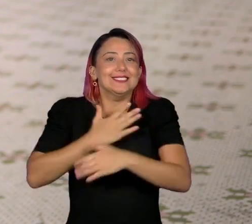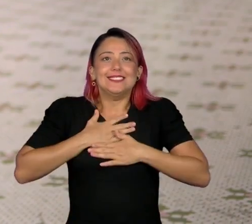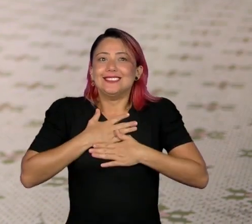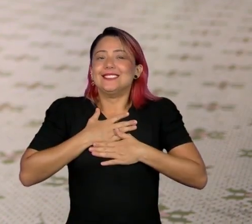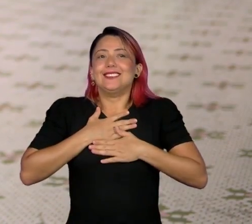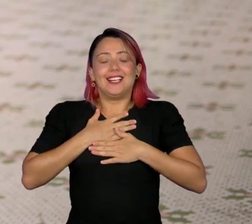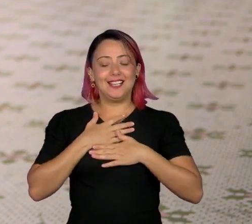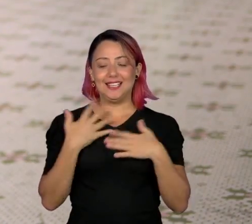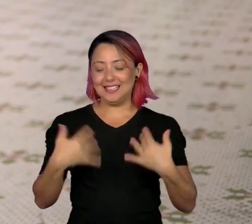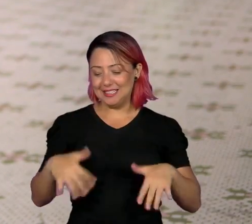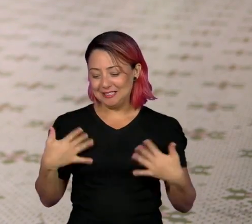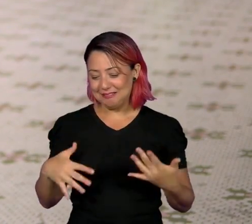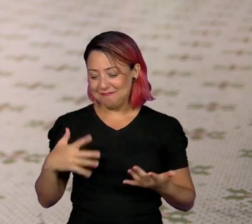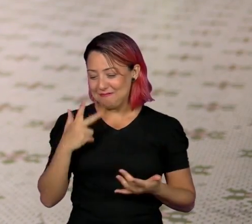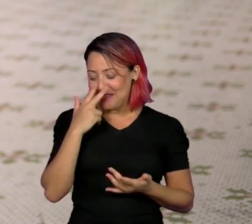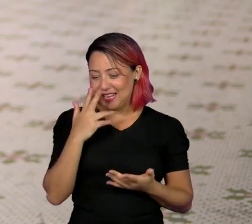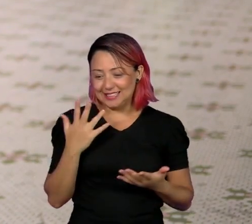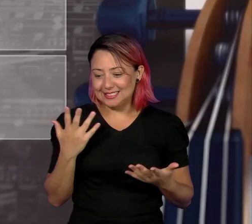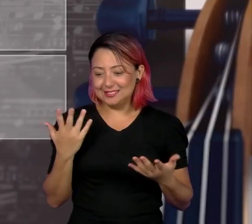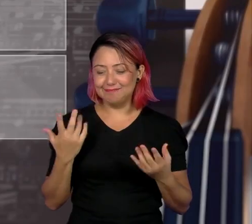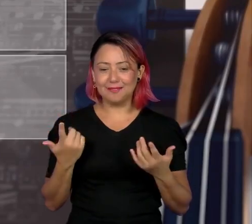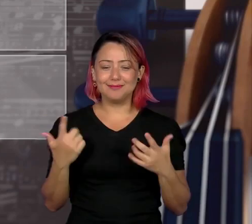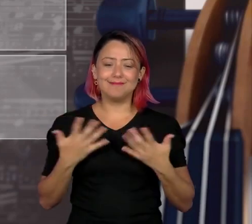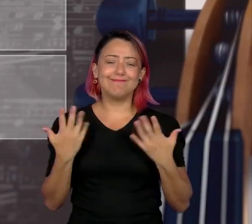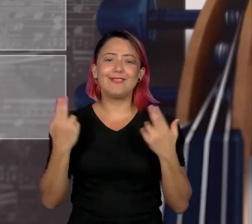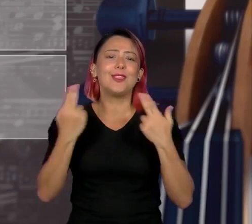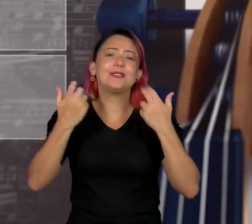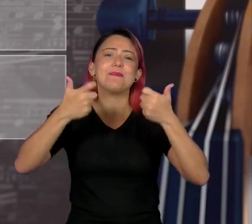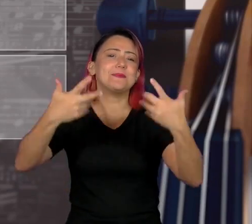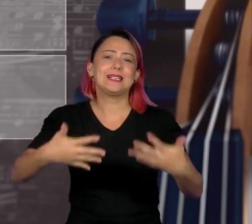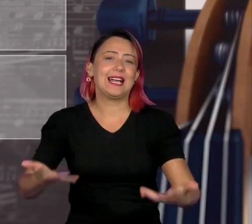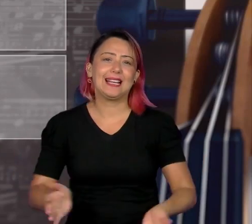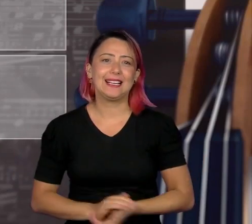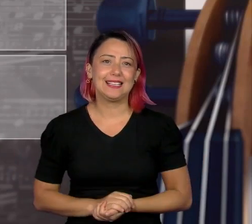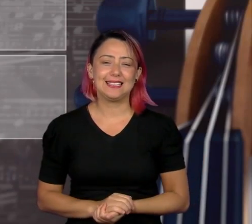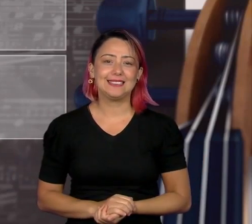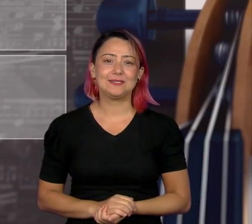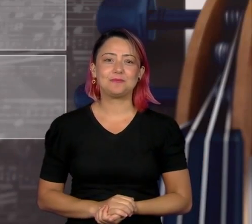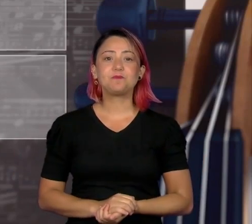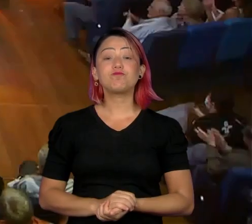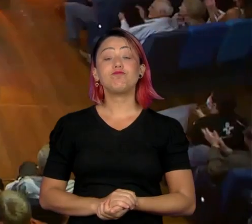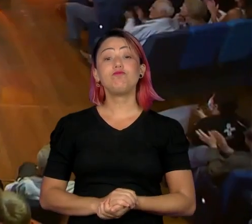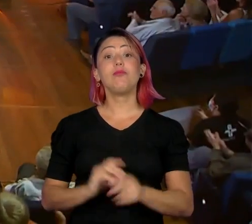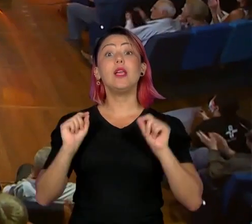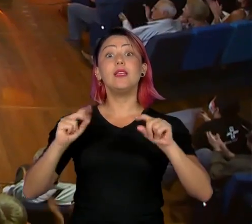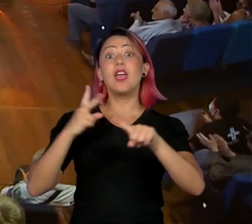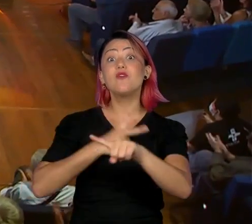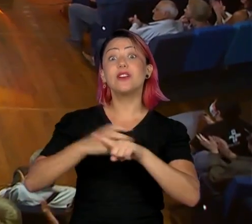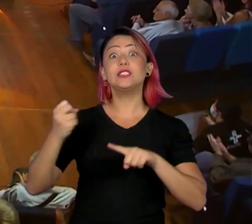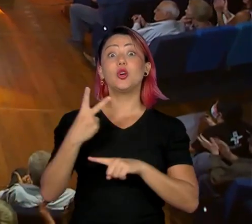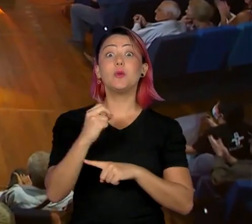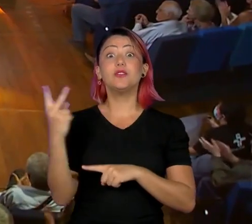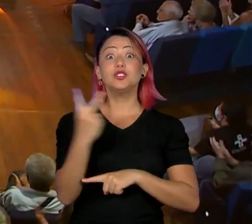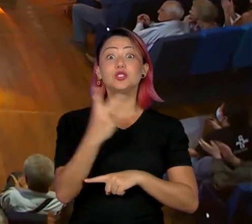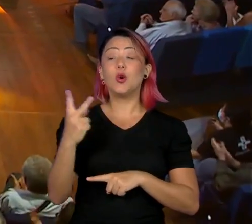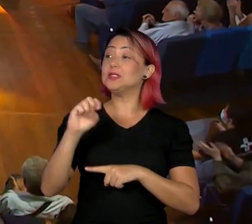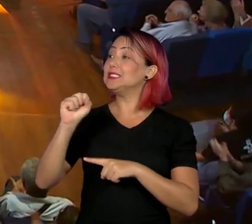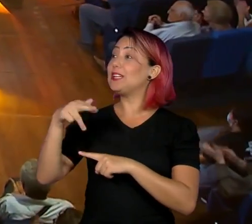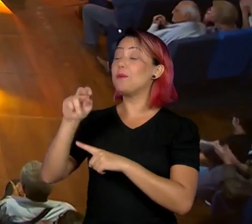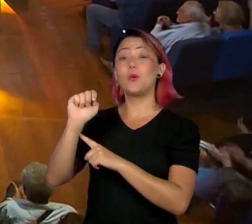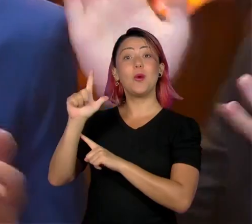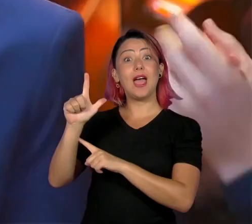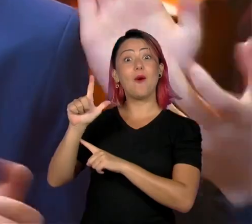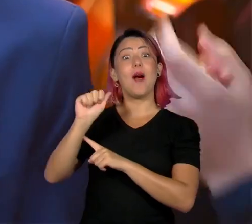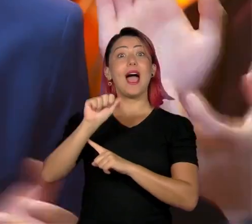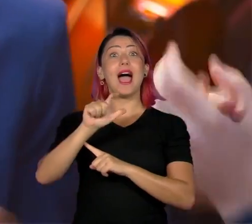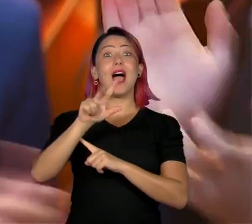foi sem palavras. Vencedor do Prelúdio 2022 é Samuel